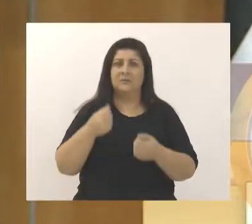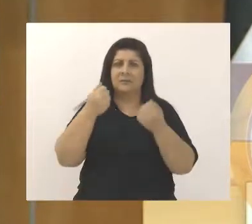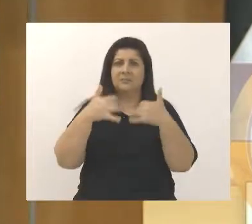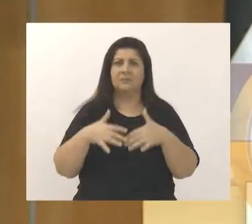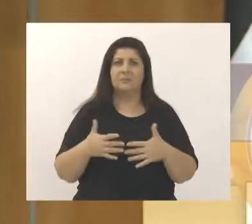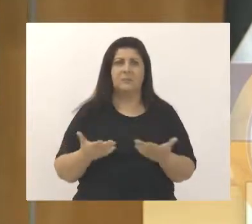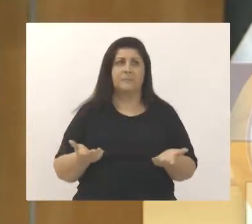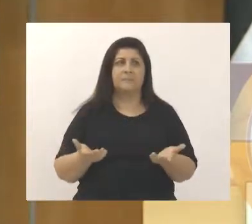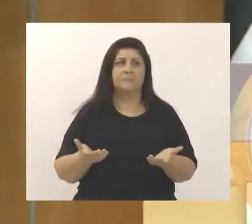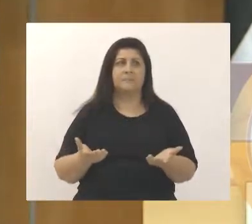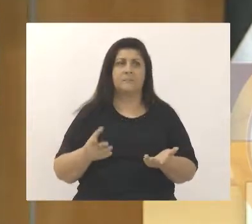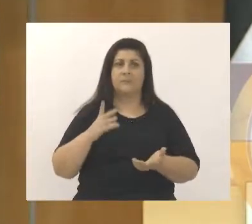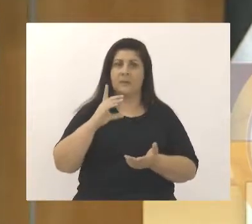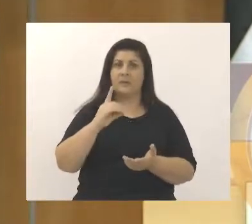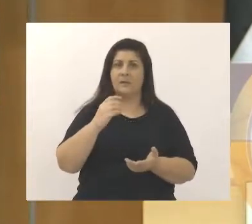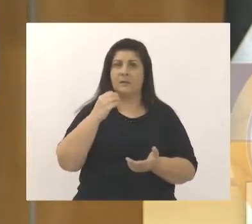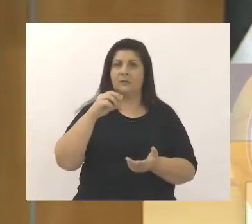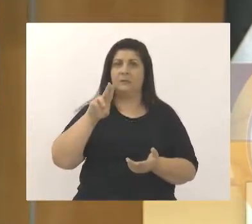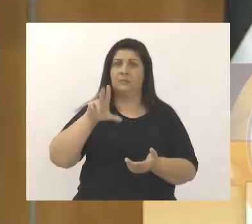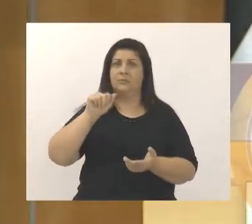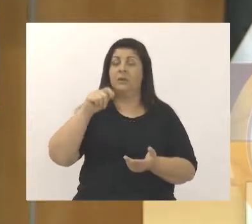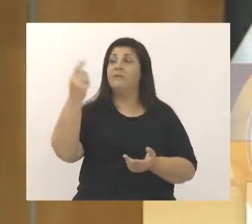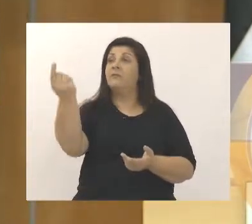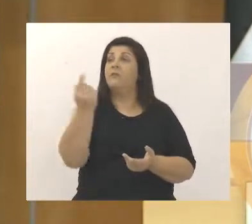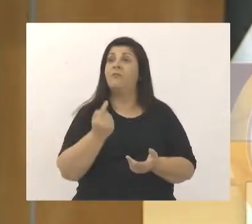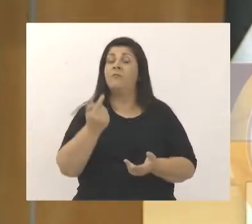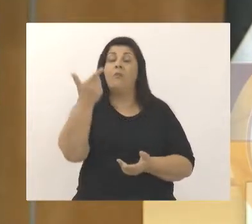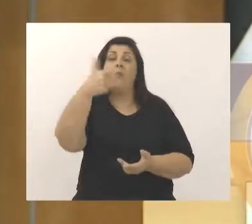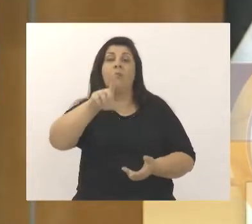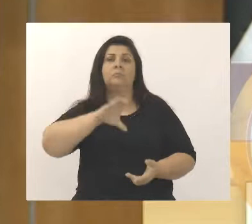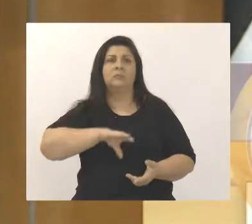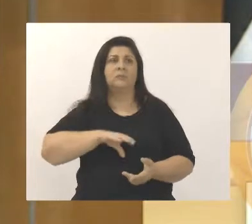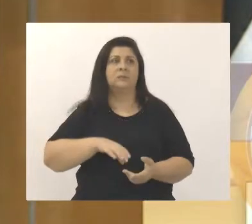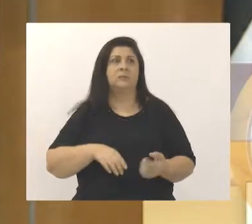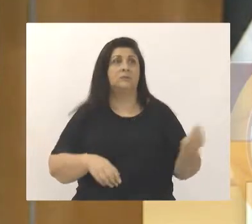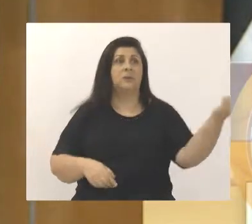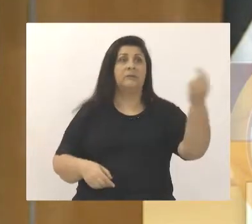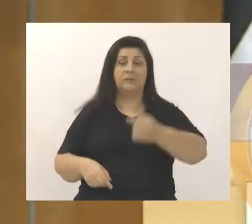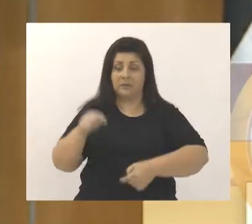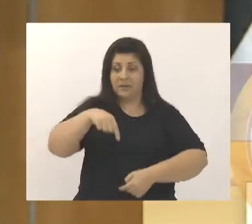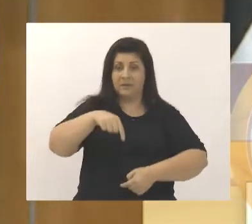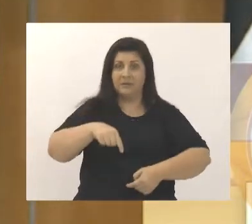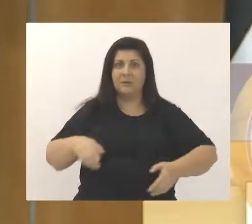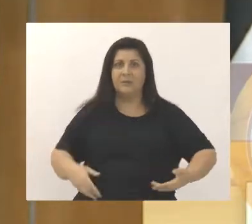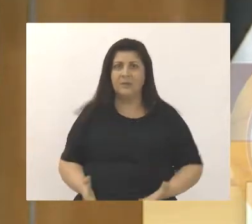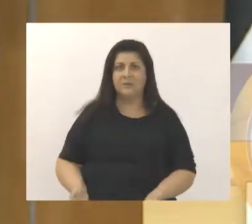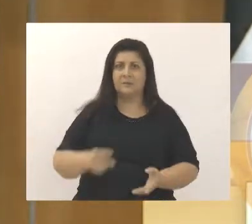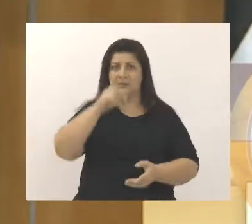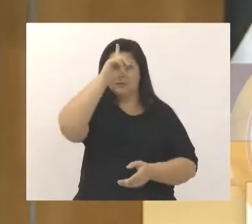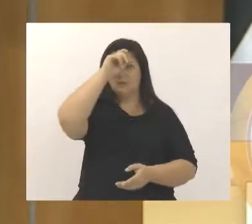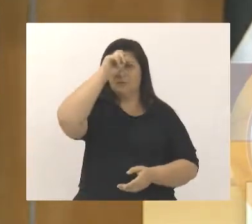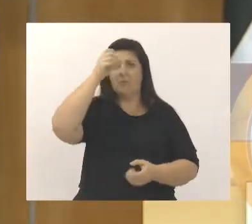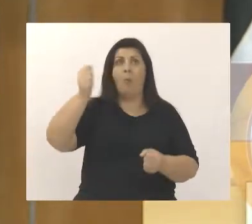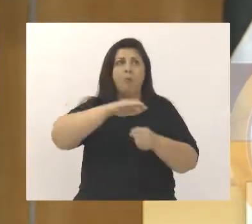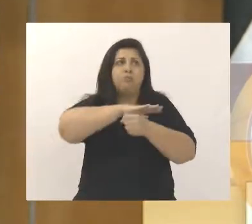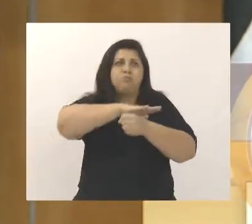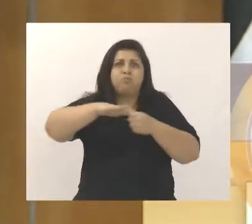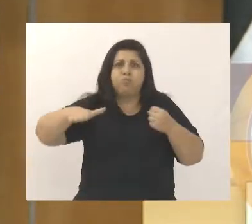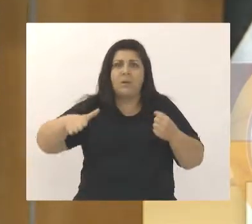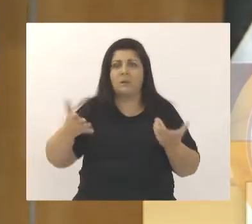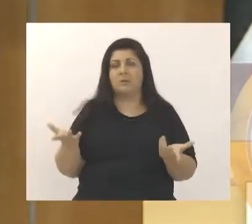das vezes as doulas são de fora, de São José, trazem gestante para ganhar neném aqui no São Francisco, sufocando a nossa rede